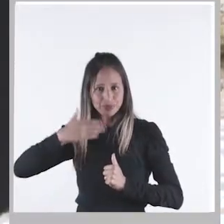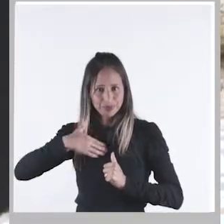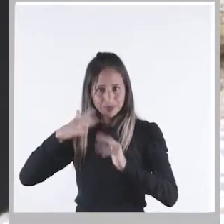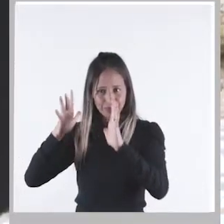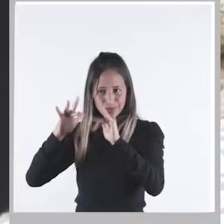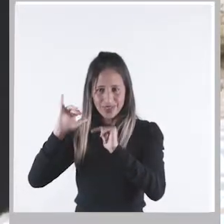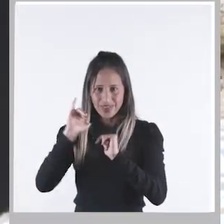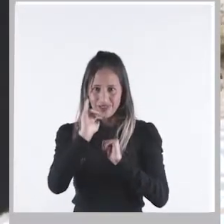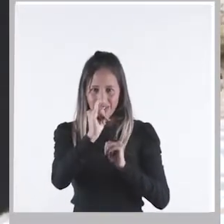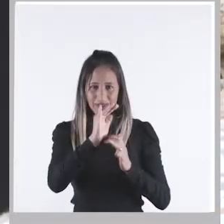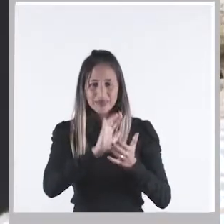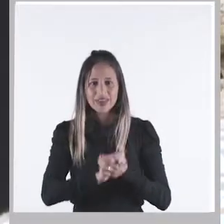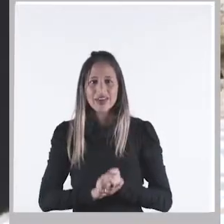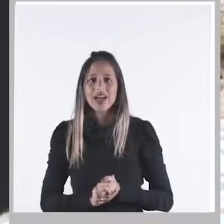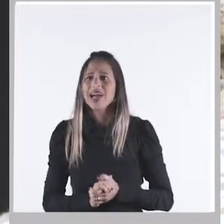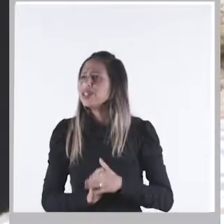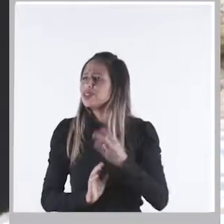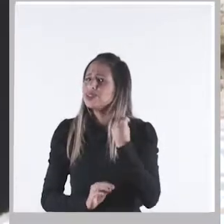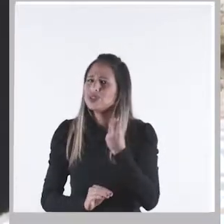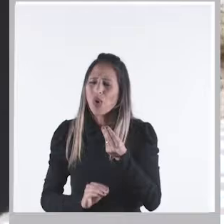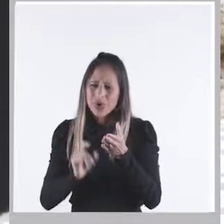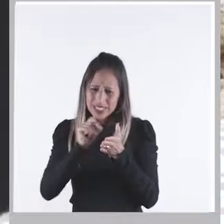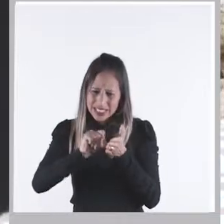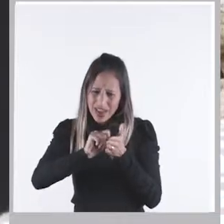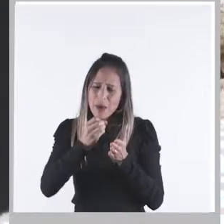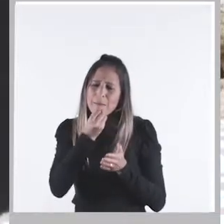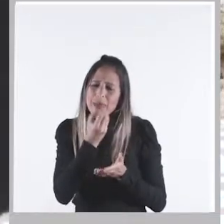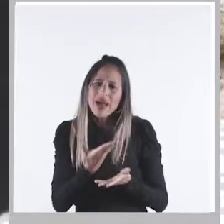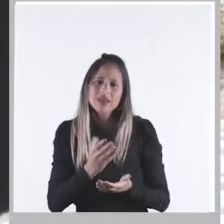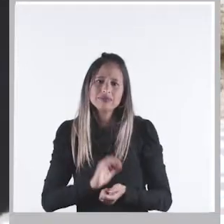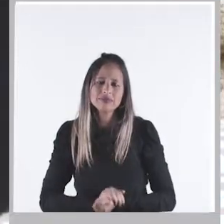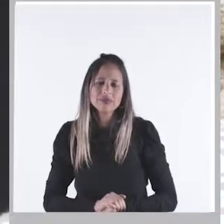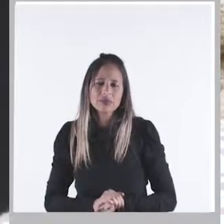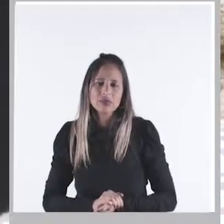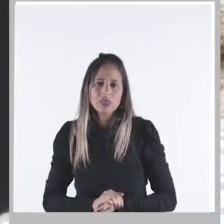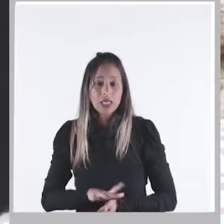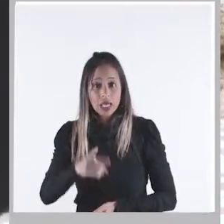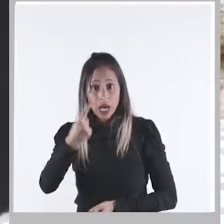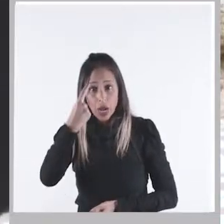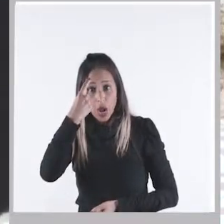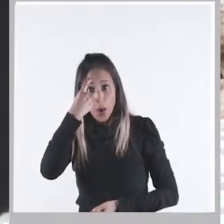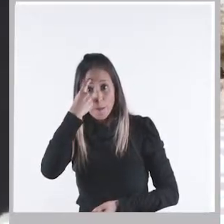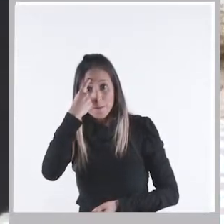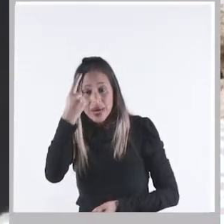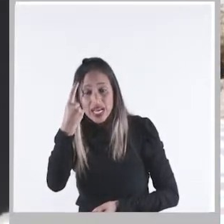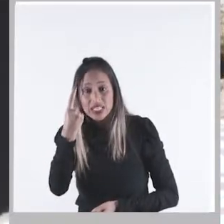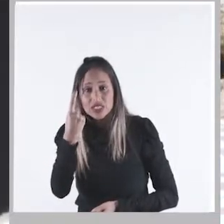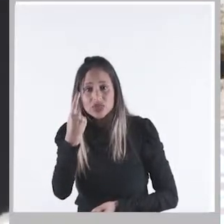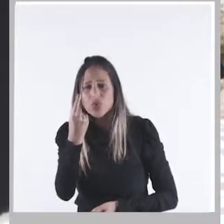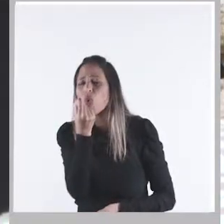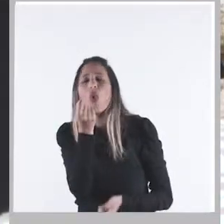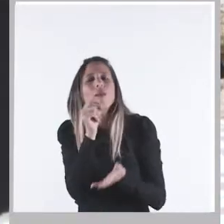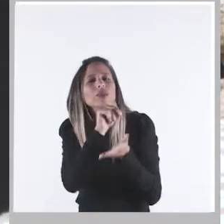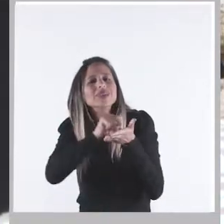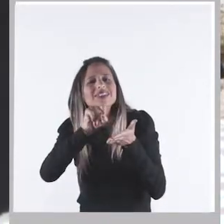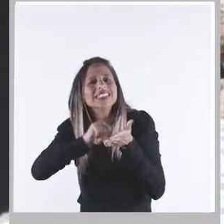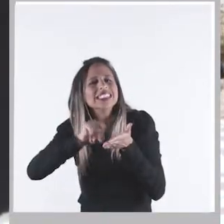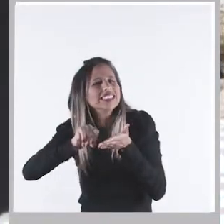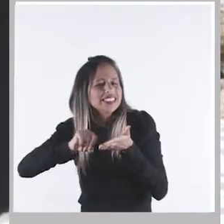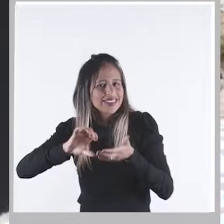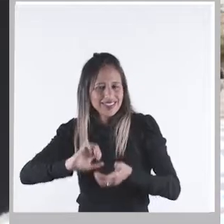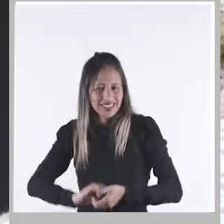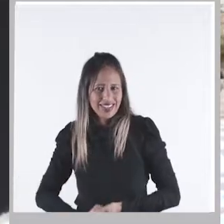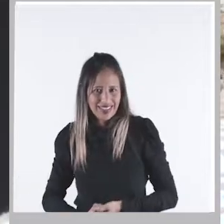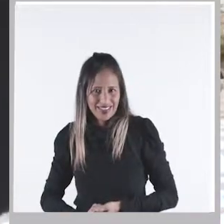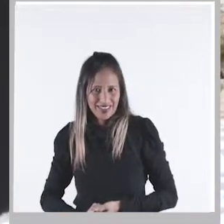fala isso, ele fala, gente, as pessoas falam assim, nossa, mas como é que você escreve tão bem? Ele fala assim, gente, eu penso como é que as pessoas não escrevem, né? Porque